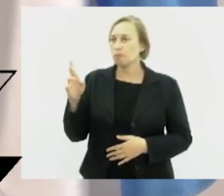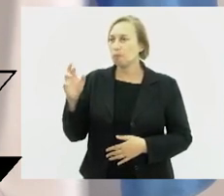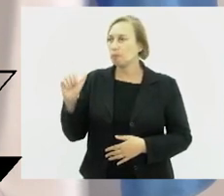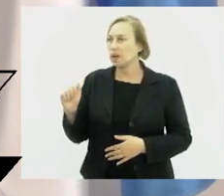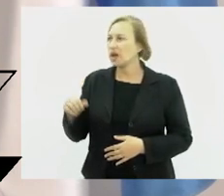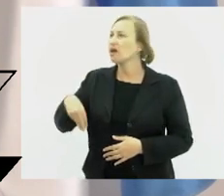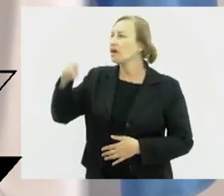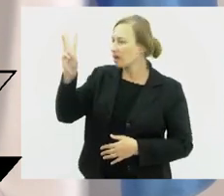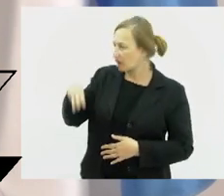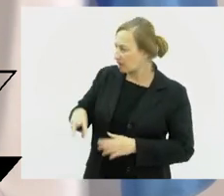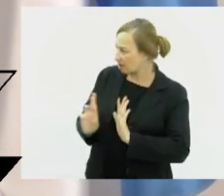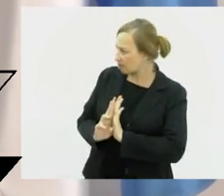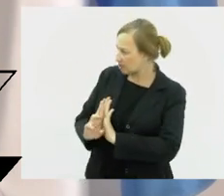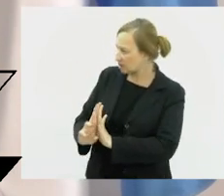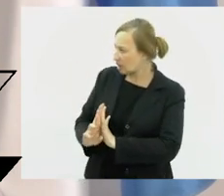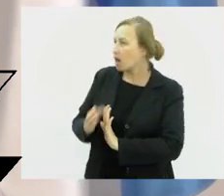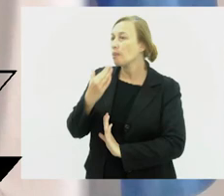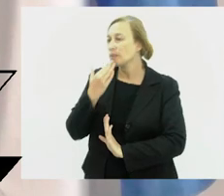Pedi para a senhora